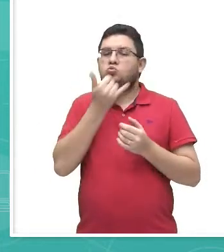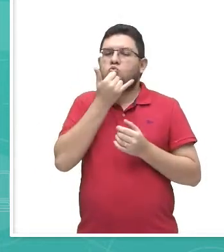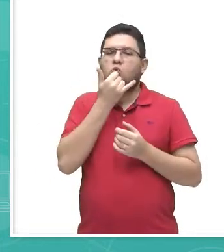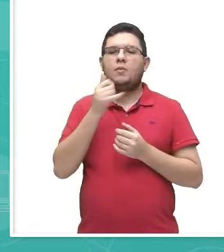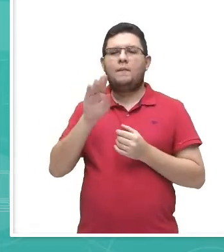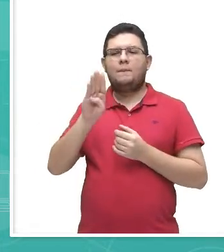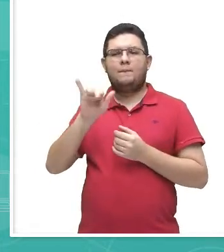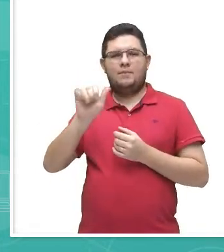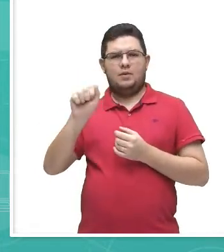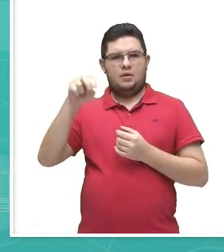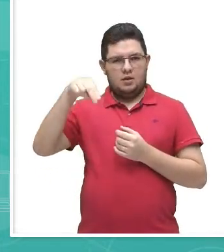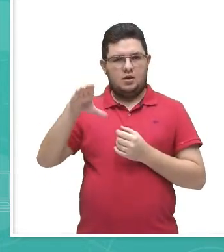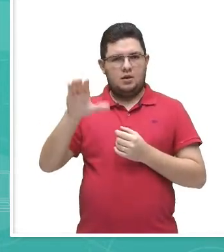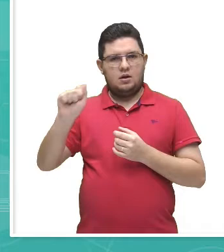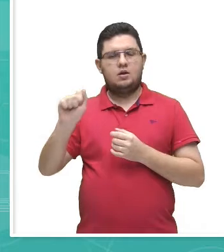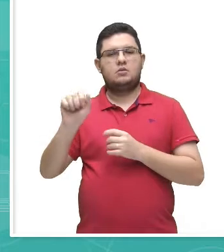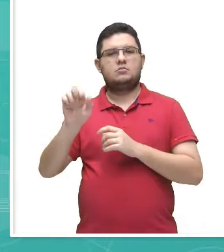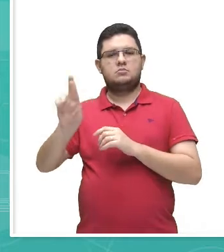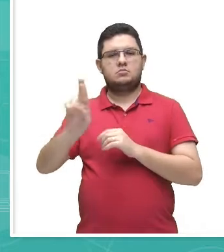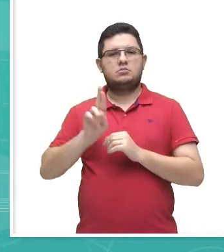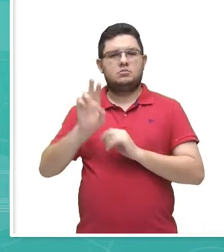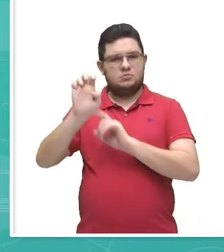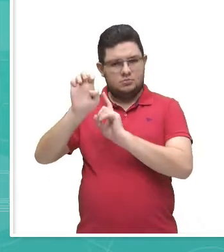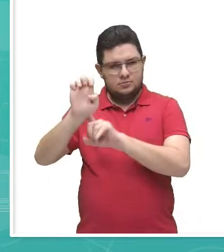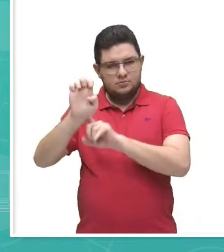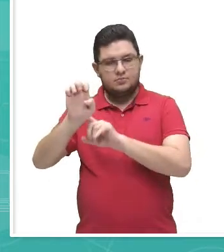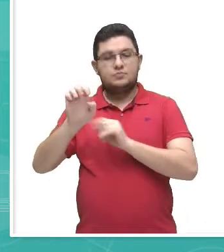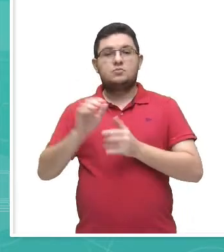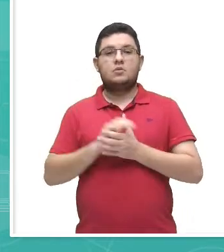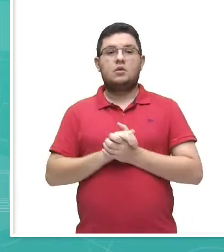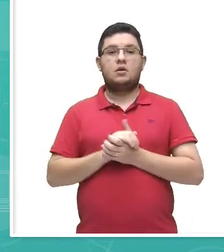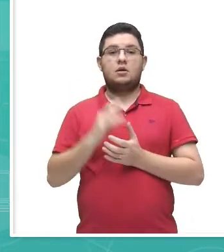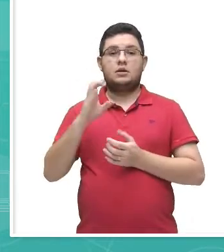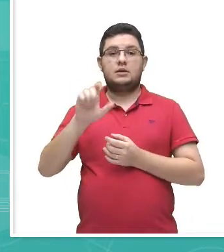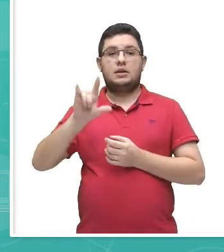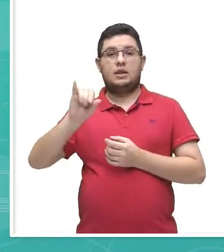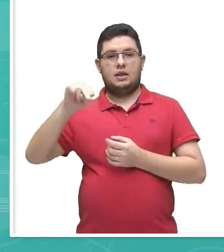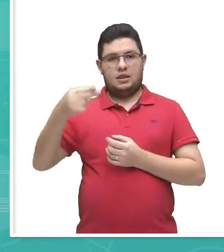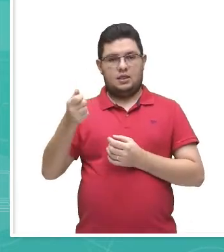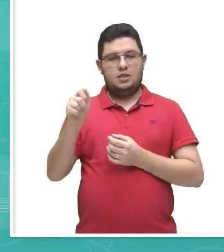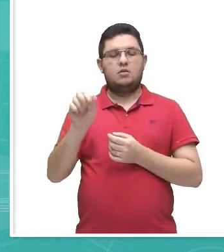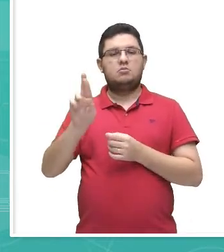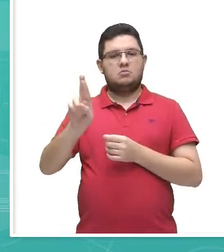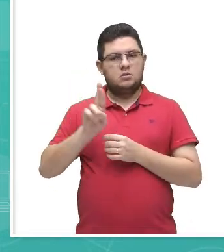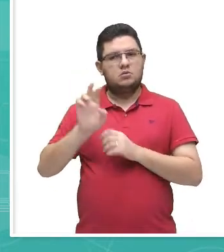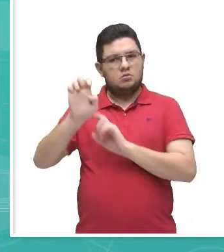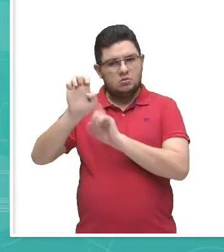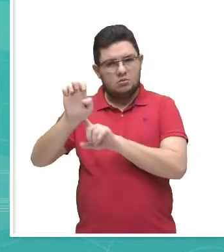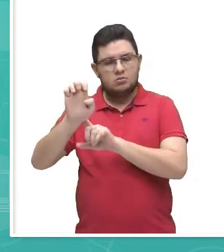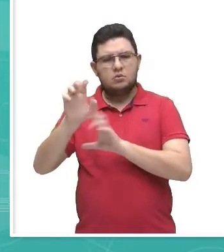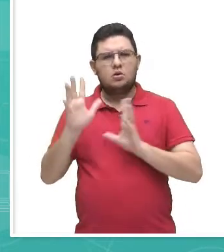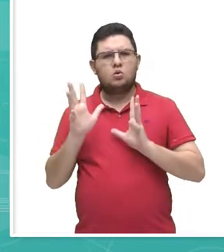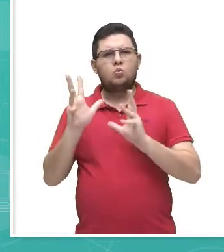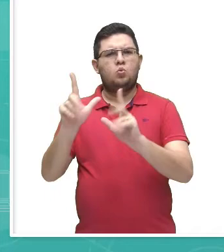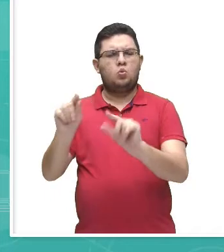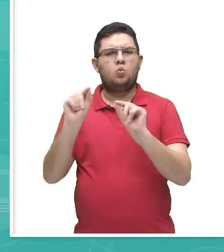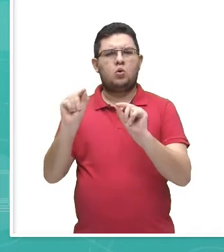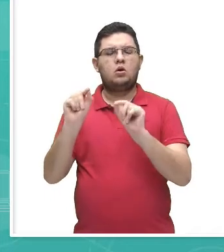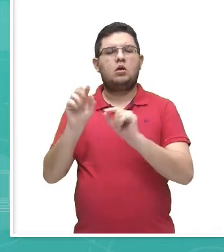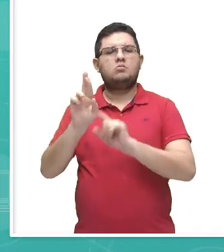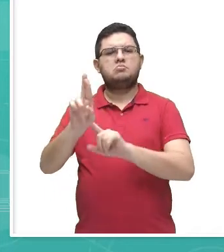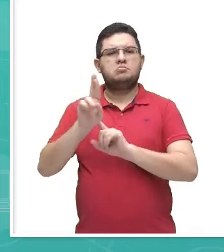Josué também letra E. Celina também letra E. Todos aqui respondendo, então, como a letra